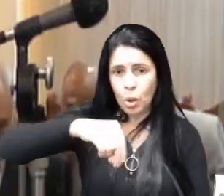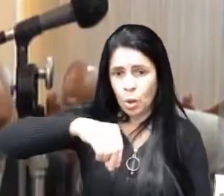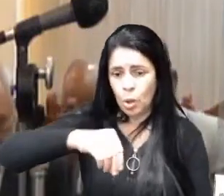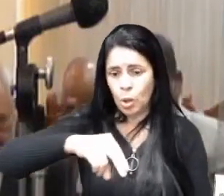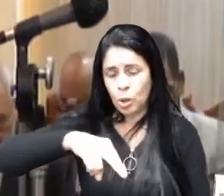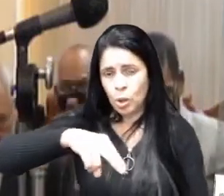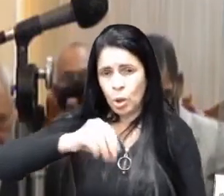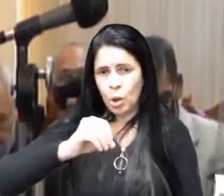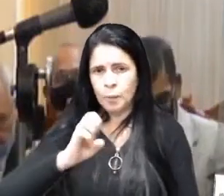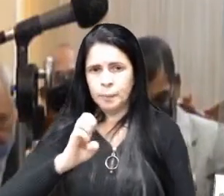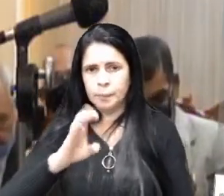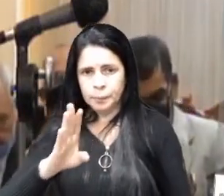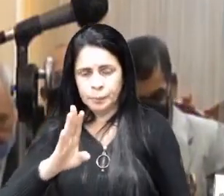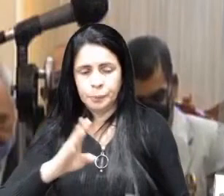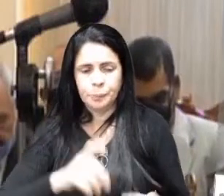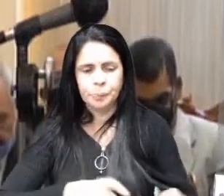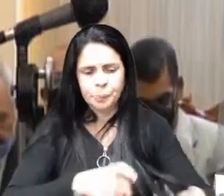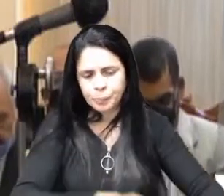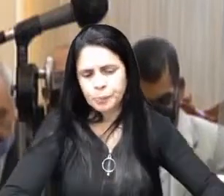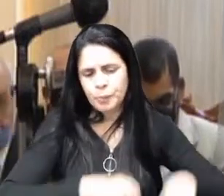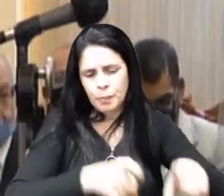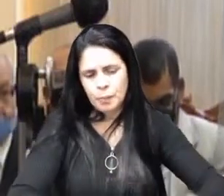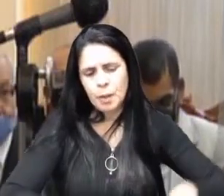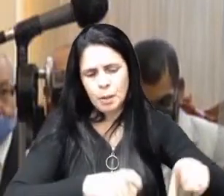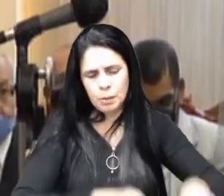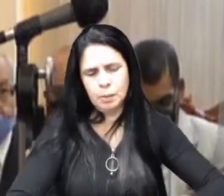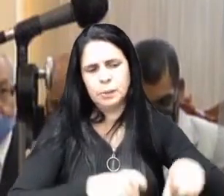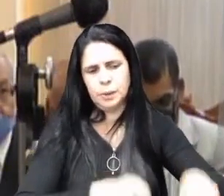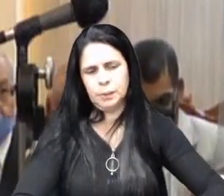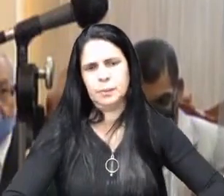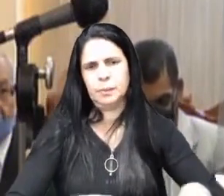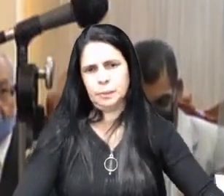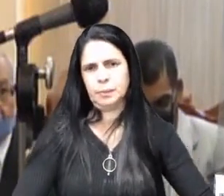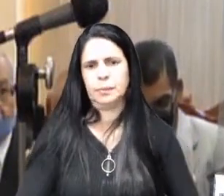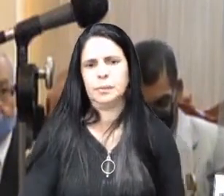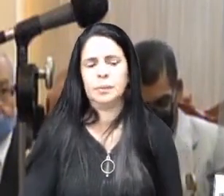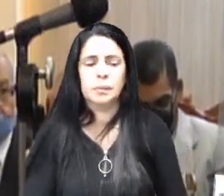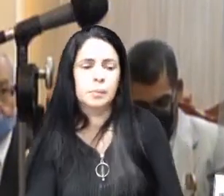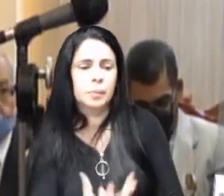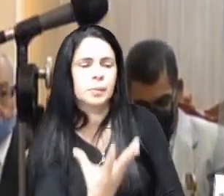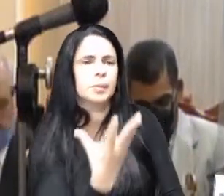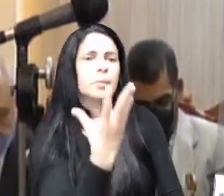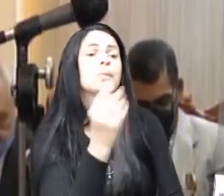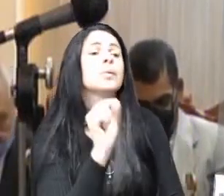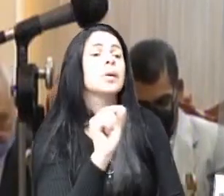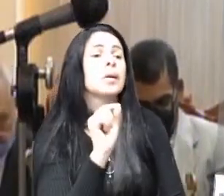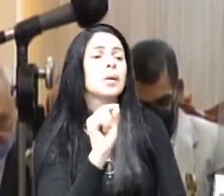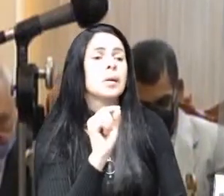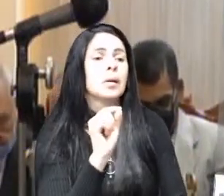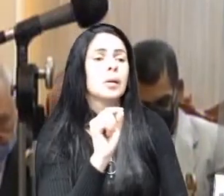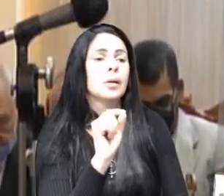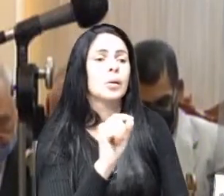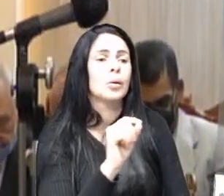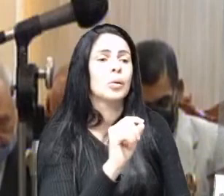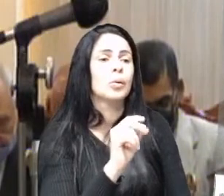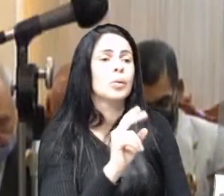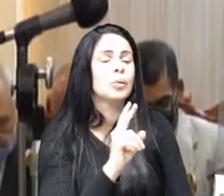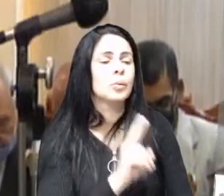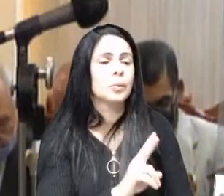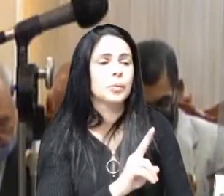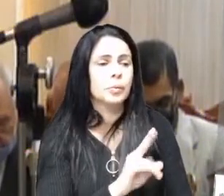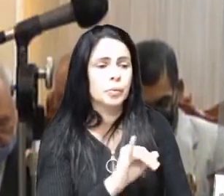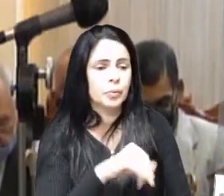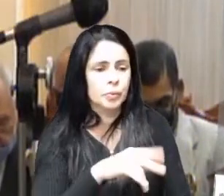da terra. Noé começou a ser o quê? Lavrador da terra. E plantou o quê? Uma vinha. E a